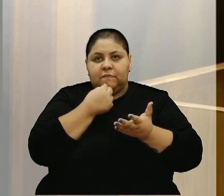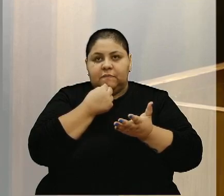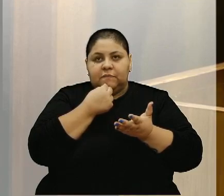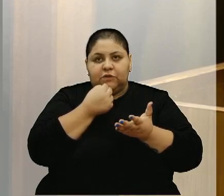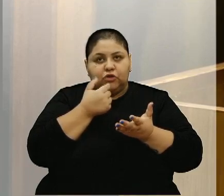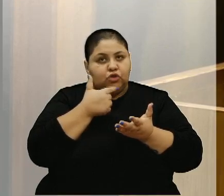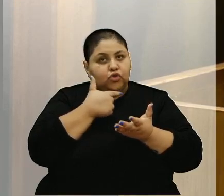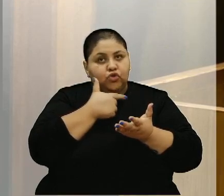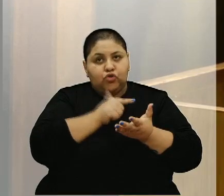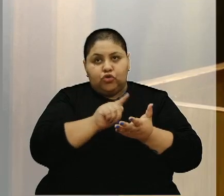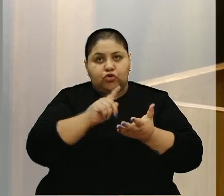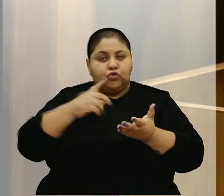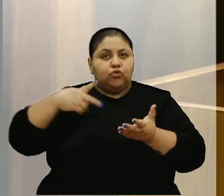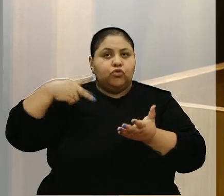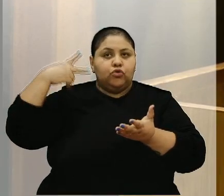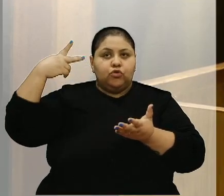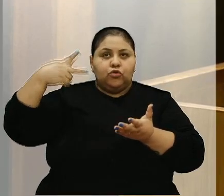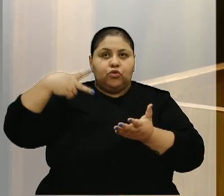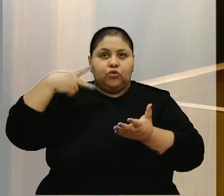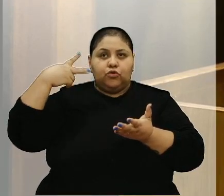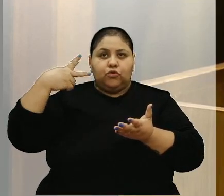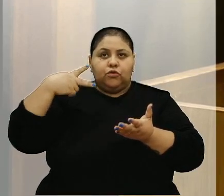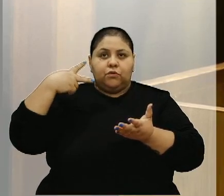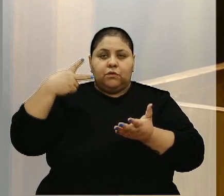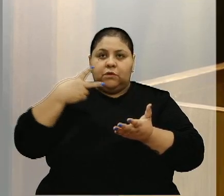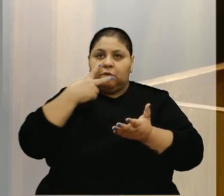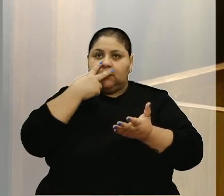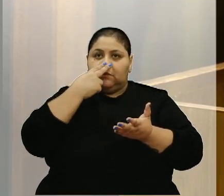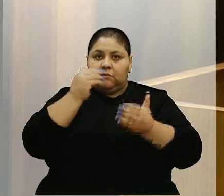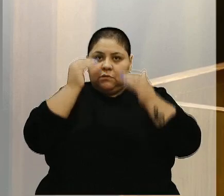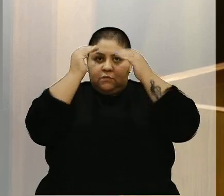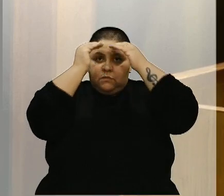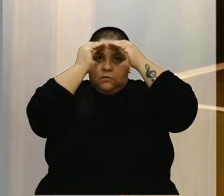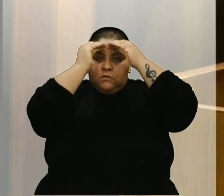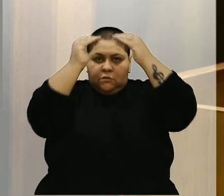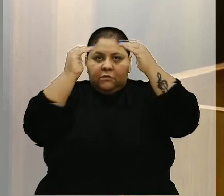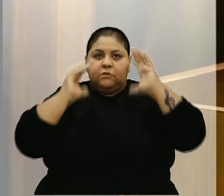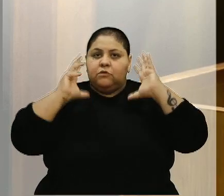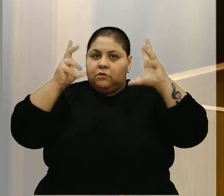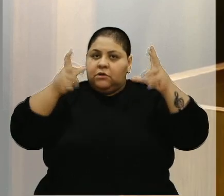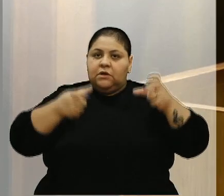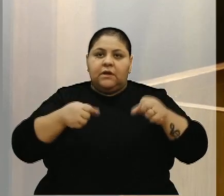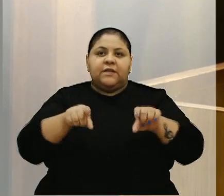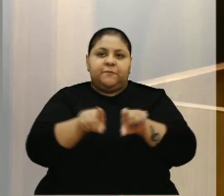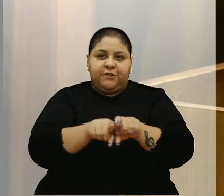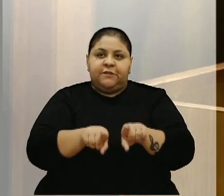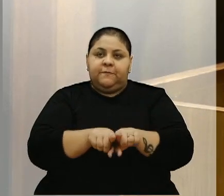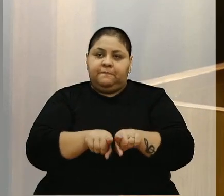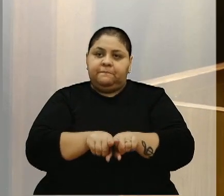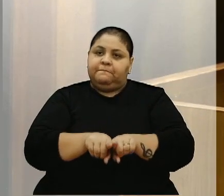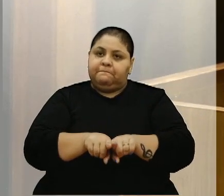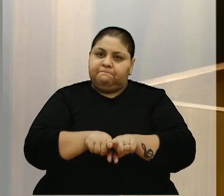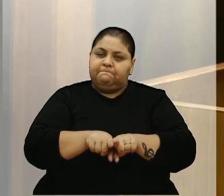conseguido ser vereador como fui, com respeito a todos, por óbvio.